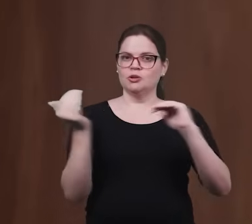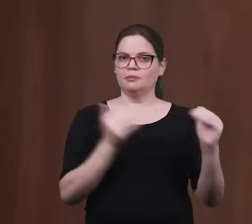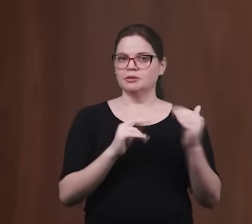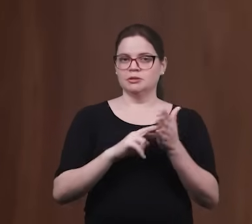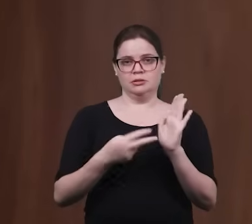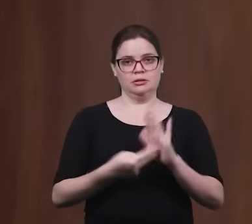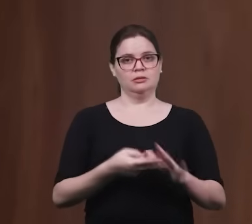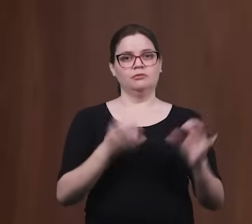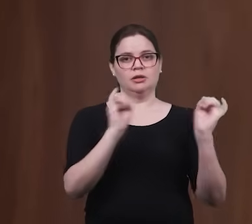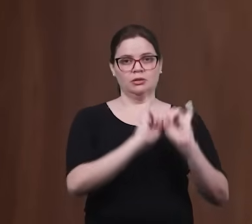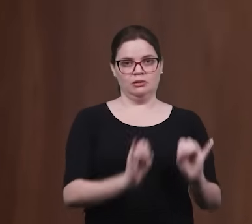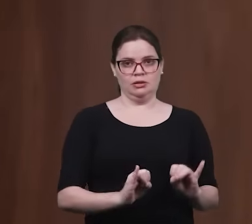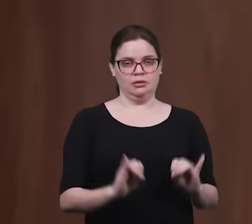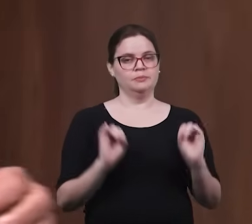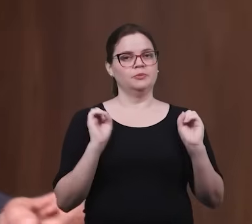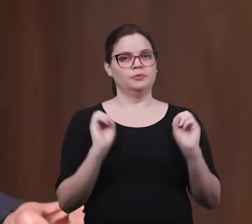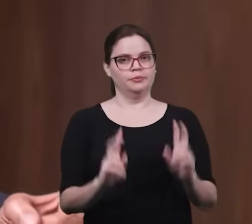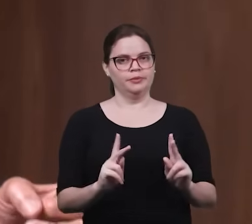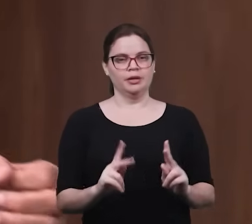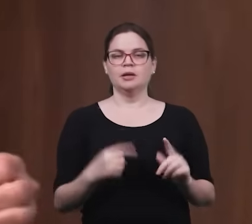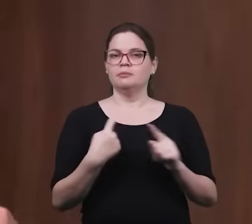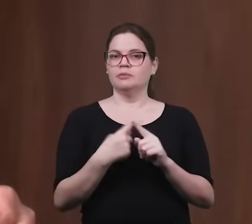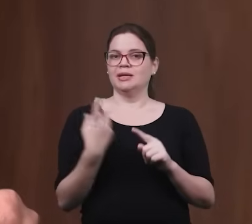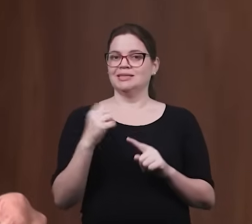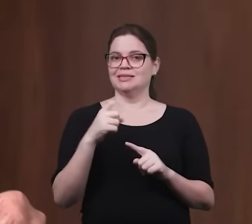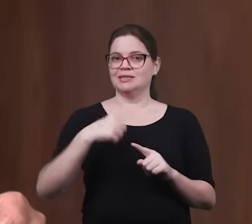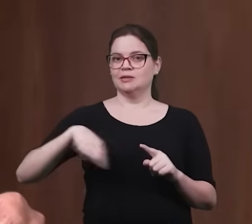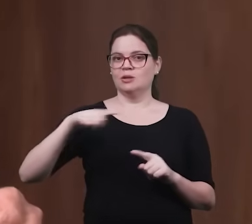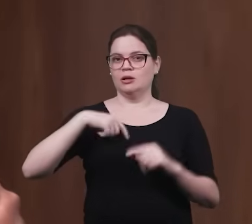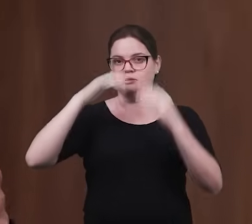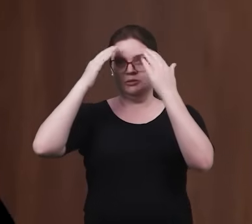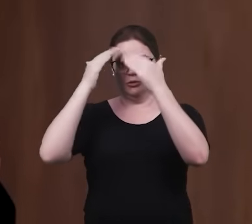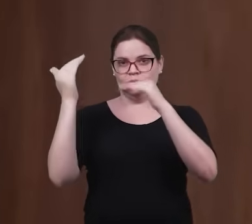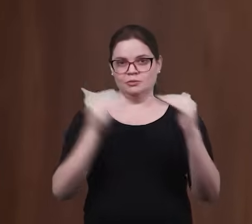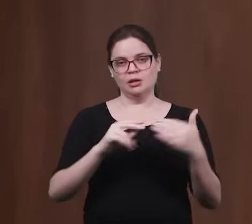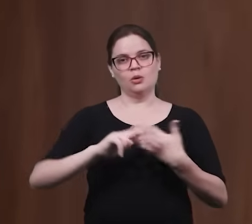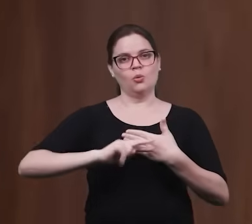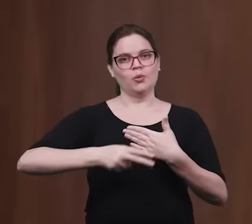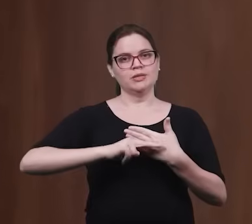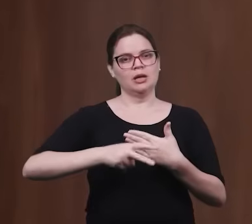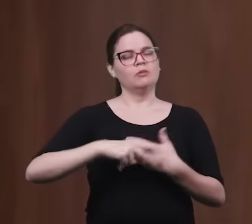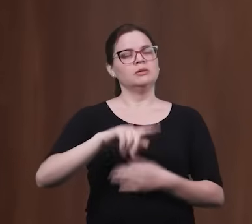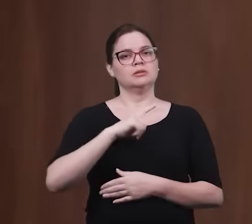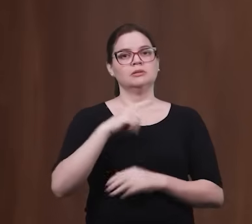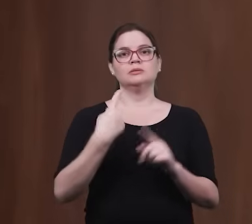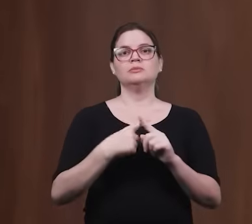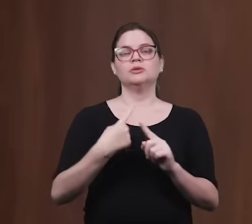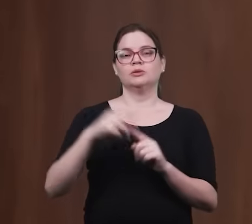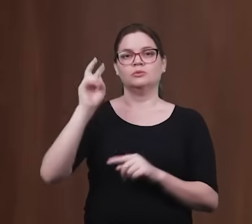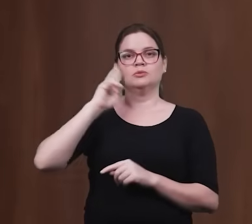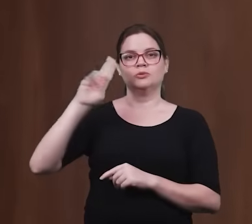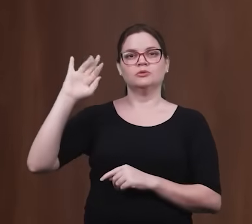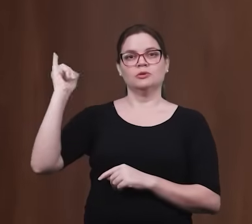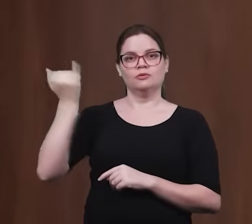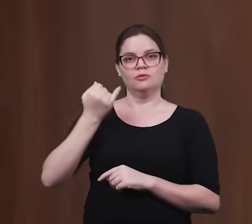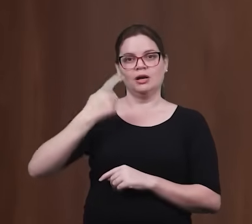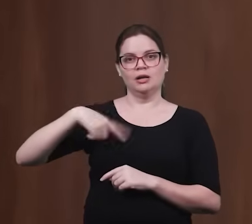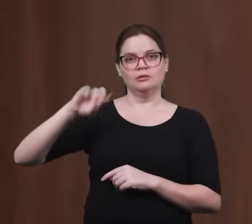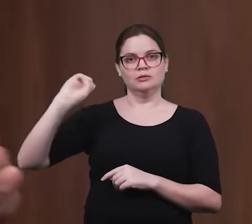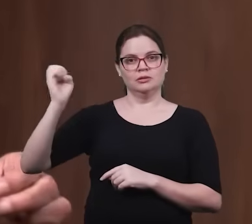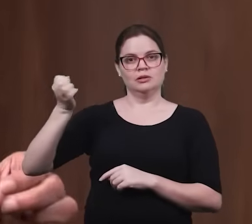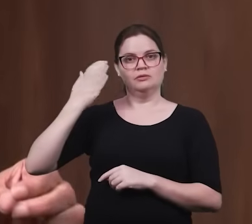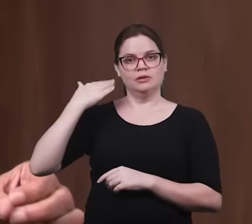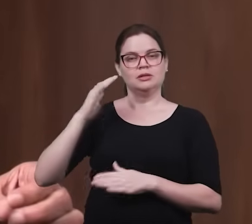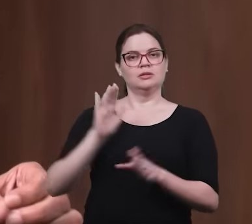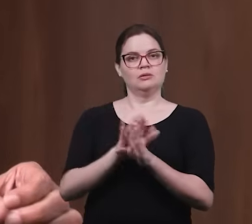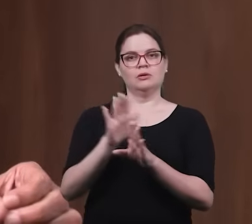palavra. Então isso traz consequências à nossa vida, porque aquilo que o Senhor fala conosco, a orientação do Senhor só